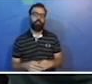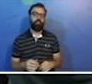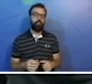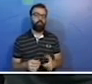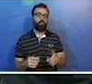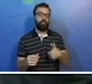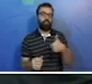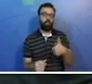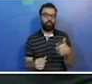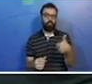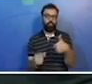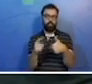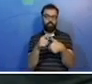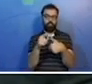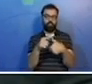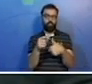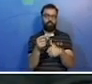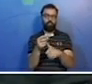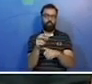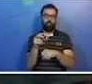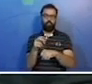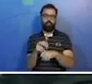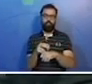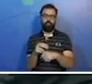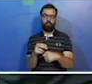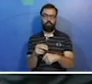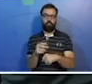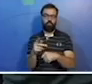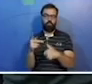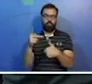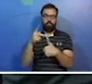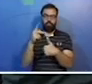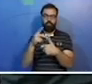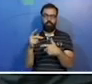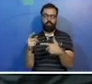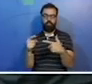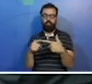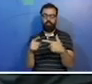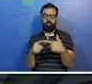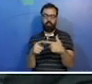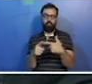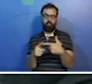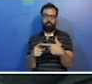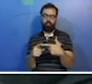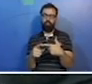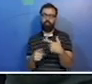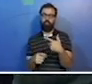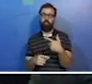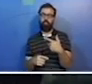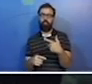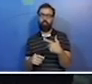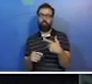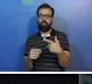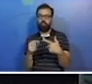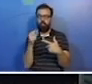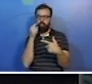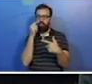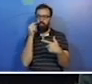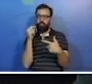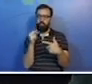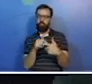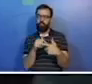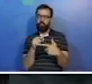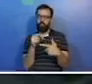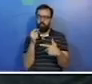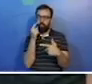Primeiro consumidor, nosso produtor. Agora, nosso herbívoro. Nós já fizemos todos aqui que tinha com o